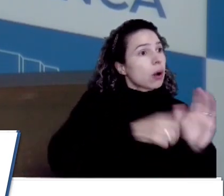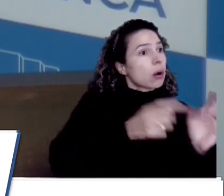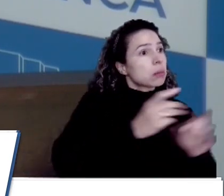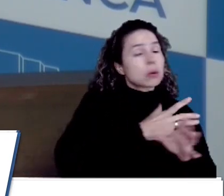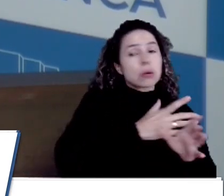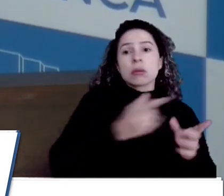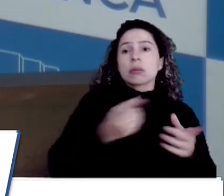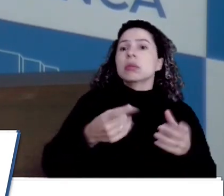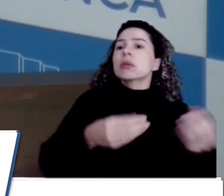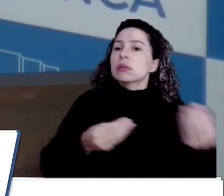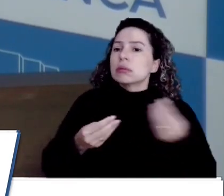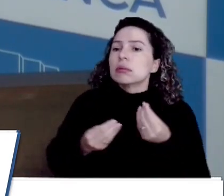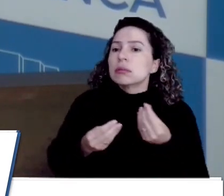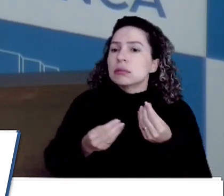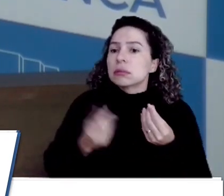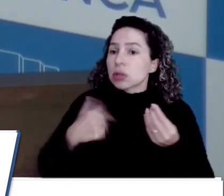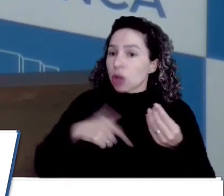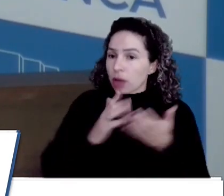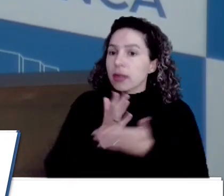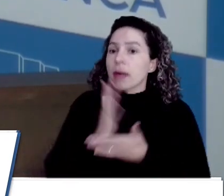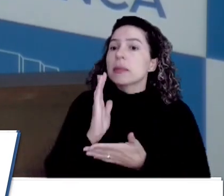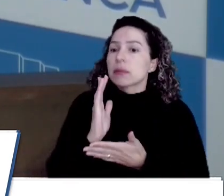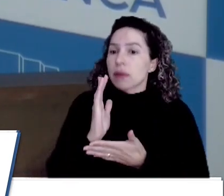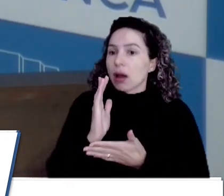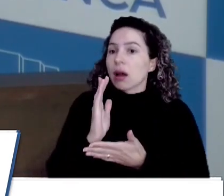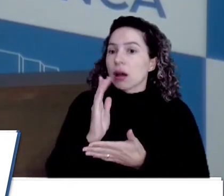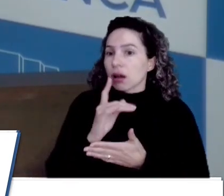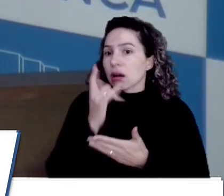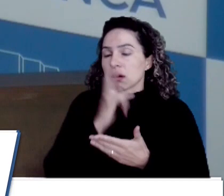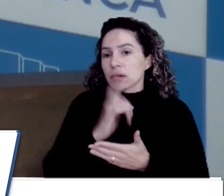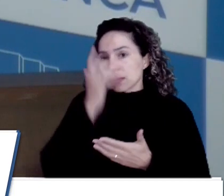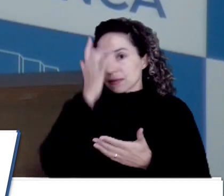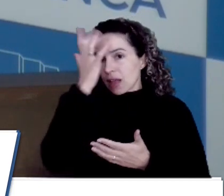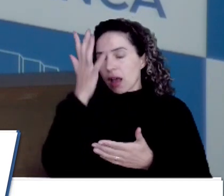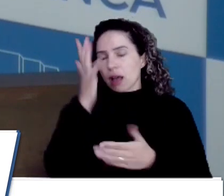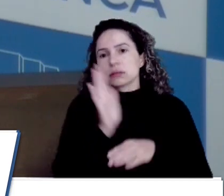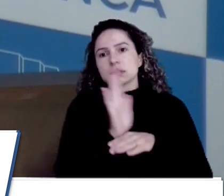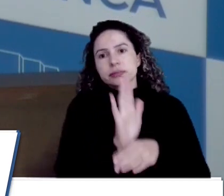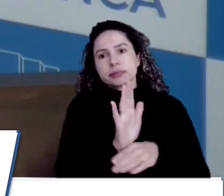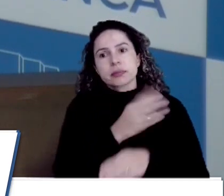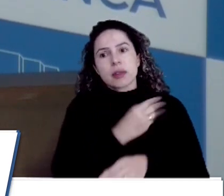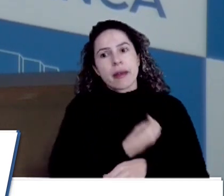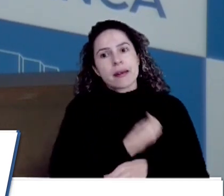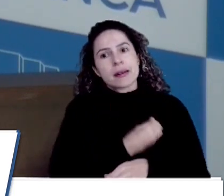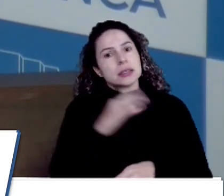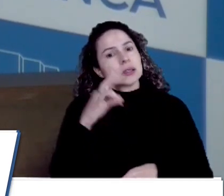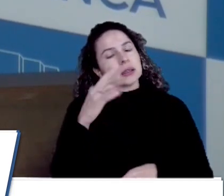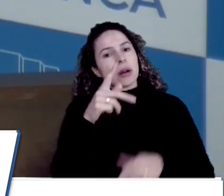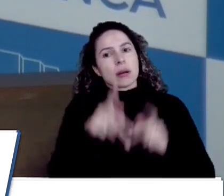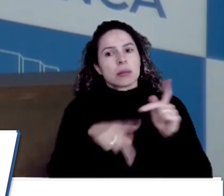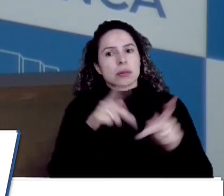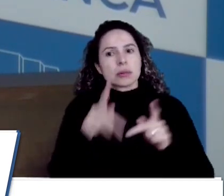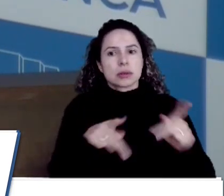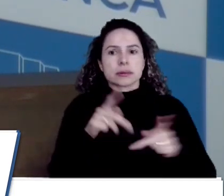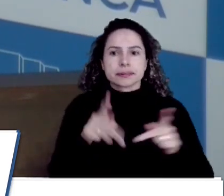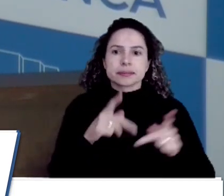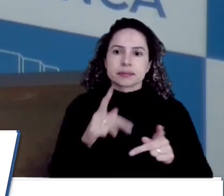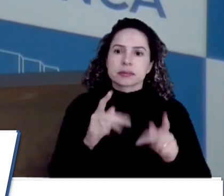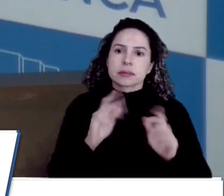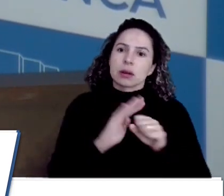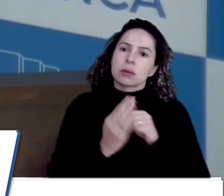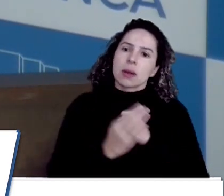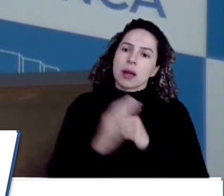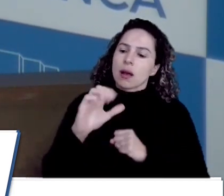projeto? Para nós aprovar, para poder facilitar a vida da população ali, do Recreio Campo